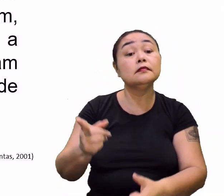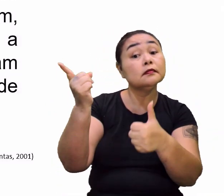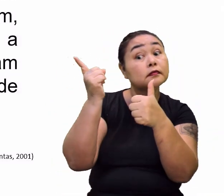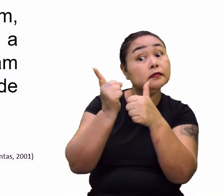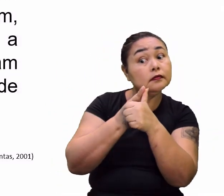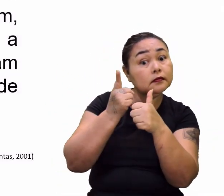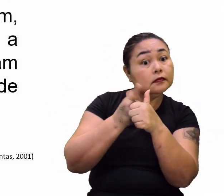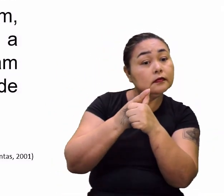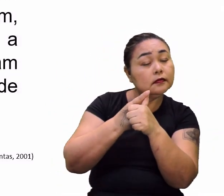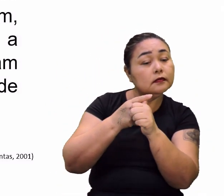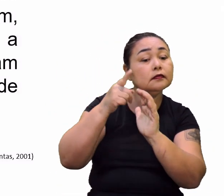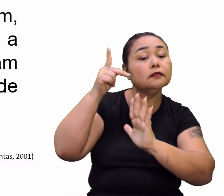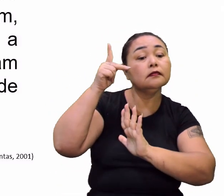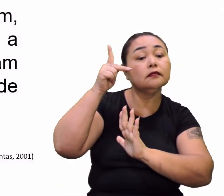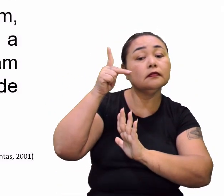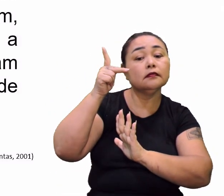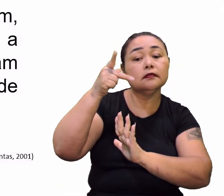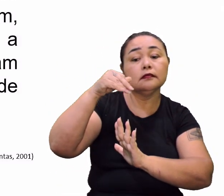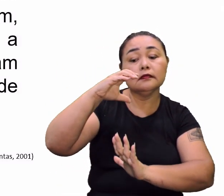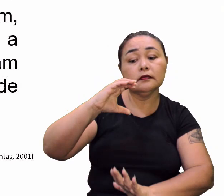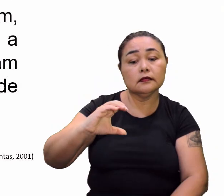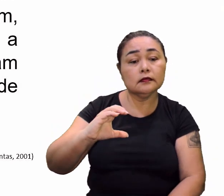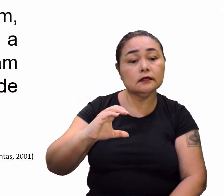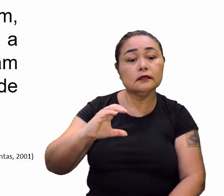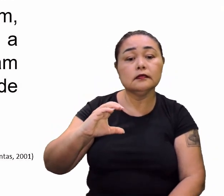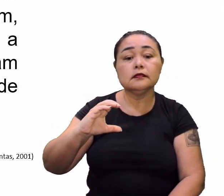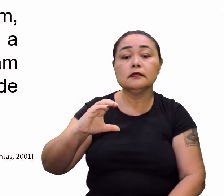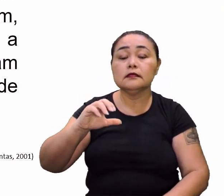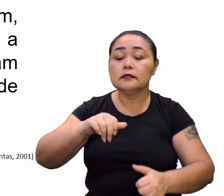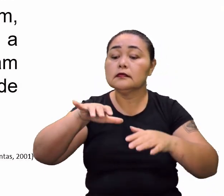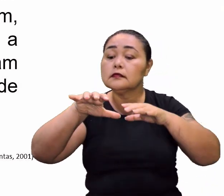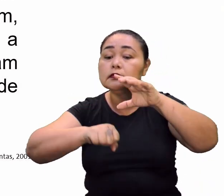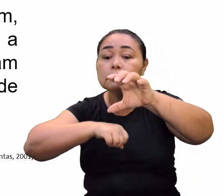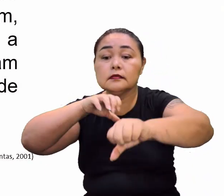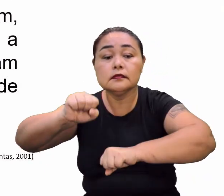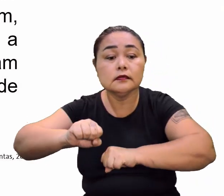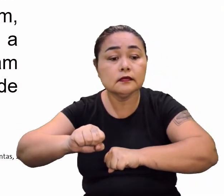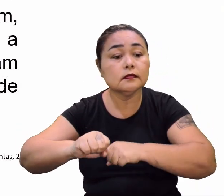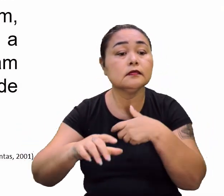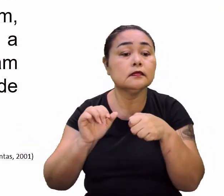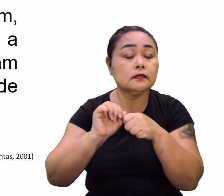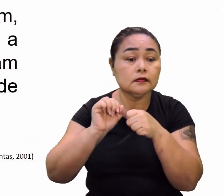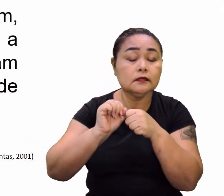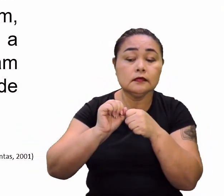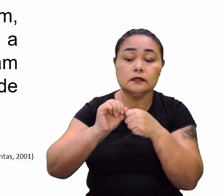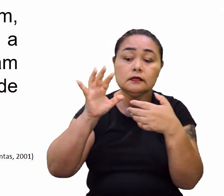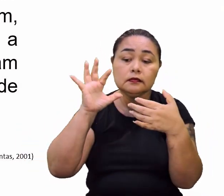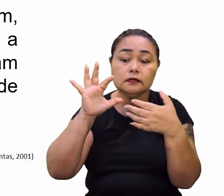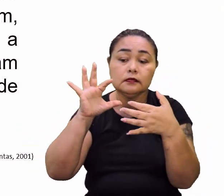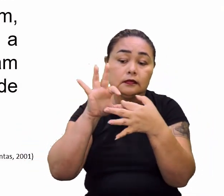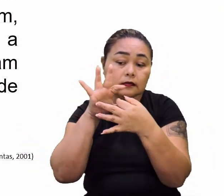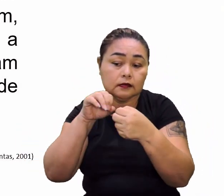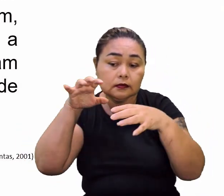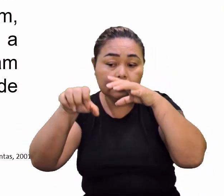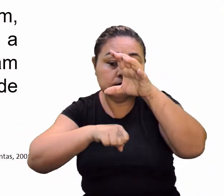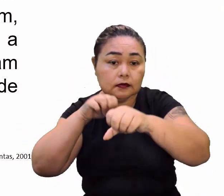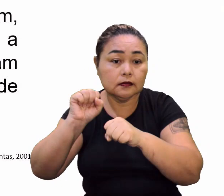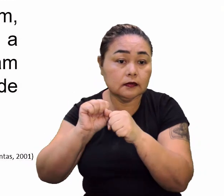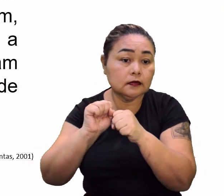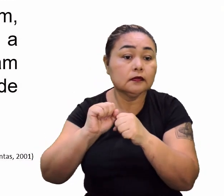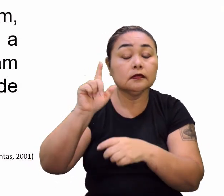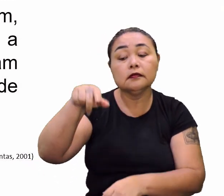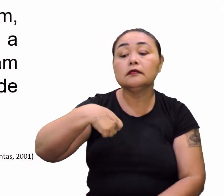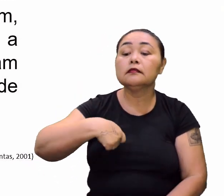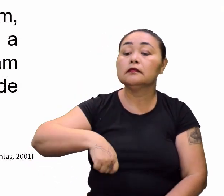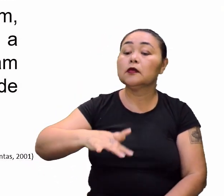primeiro, PIC, né, projeto de integração de colonização, projeto integrado de colonização, foi o de Ouro